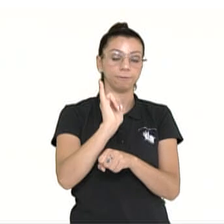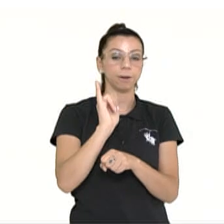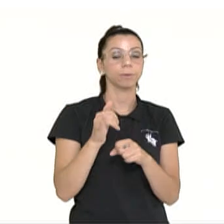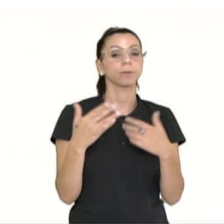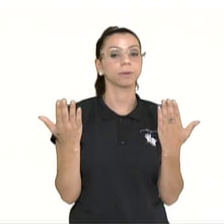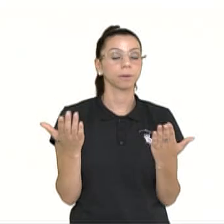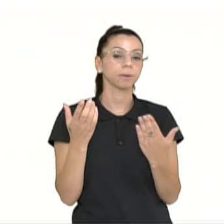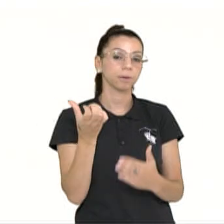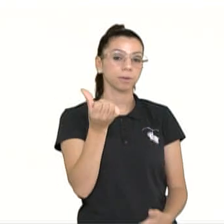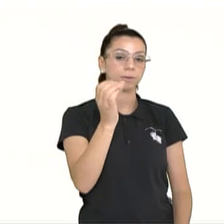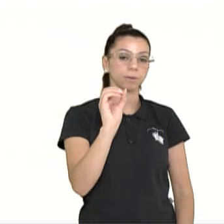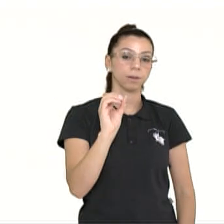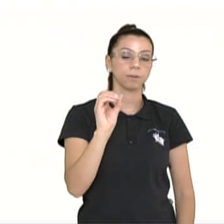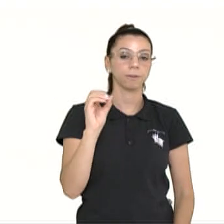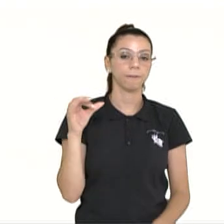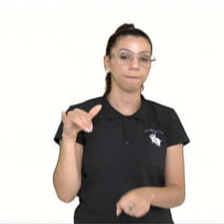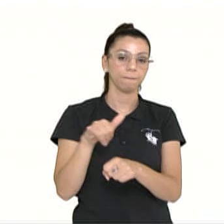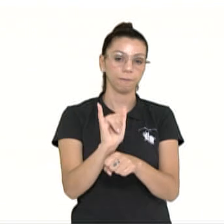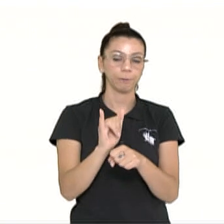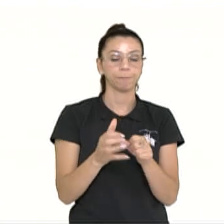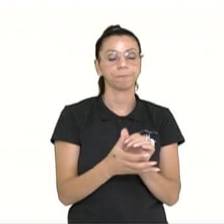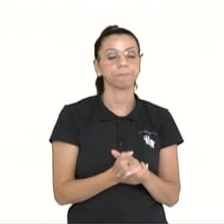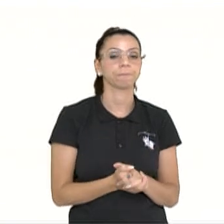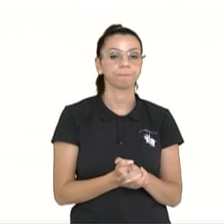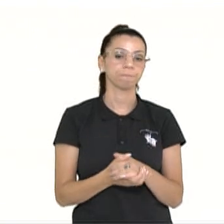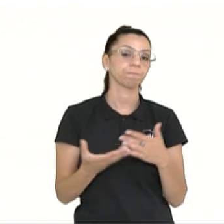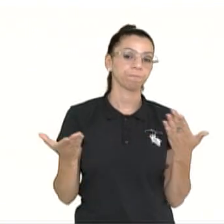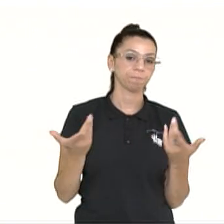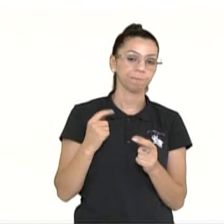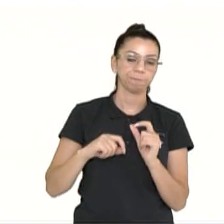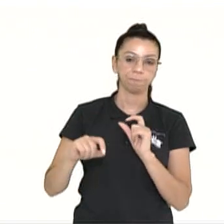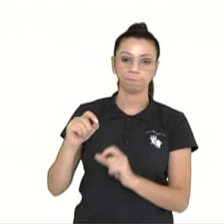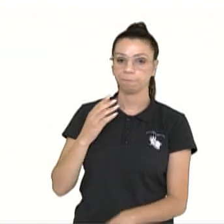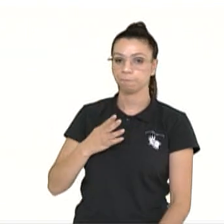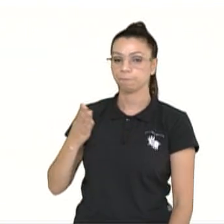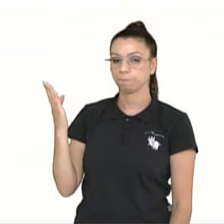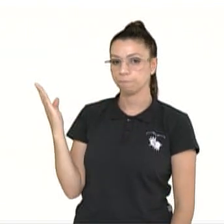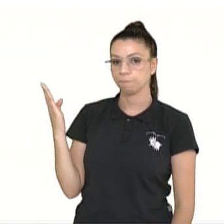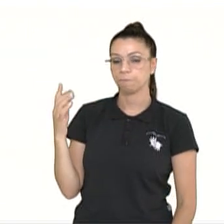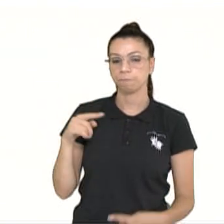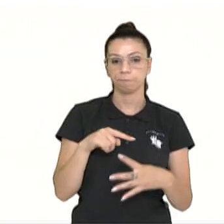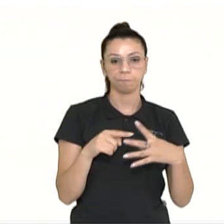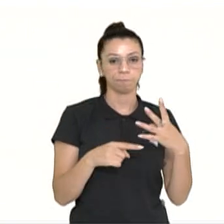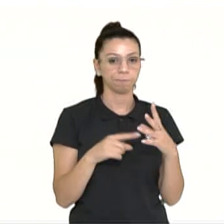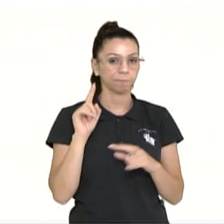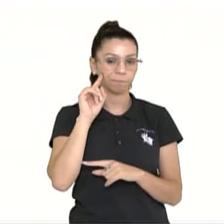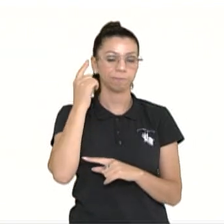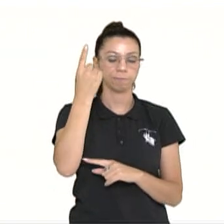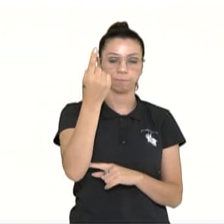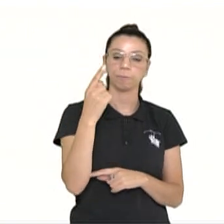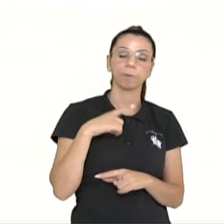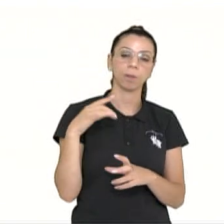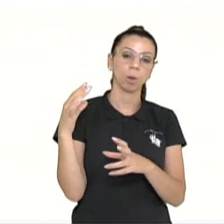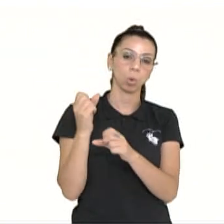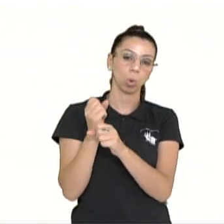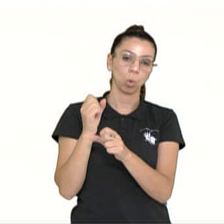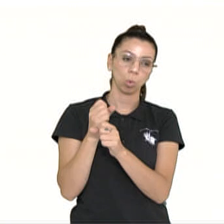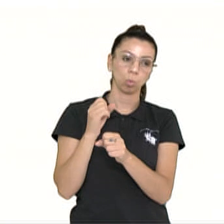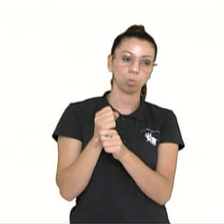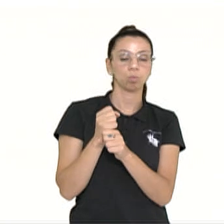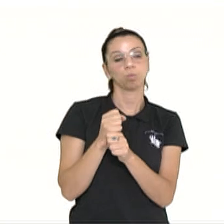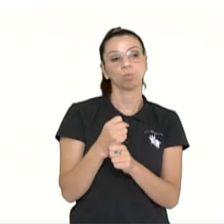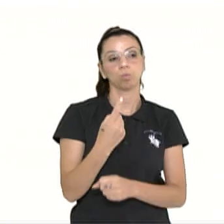ali 60 faltas. Então, daqui, desses 4 dias em que houveram faltas, eu tenho um total